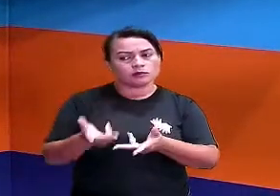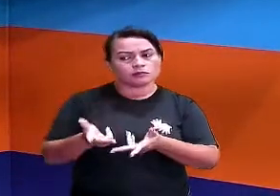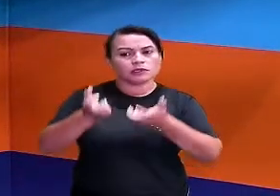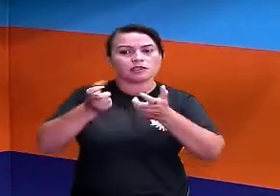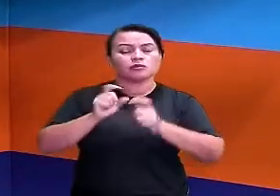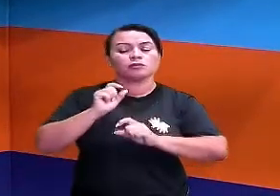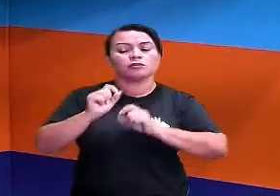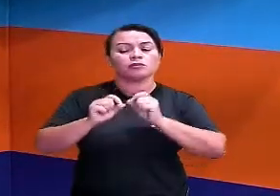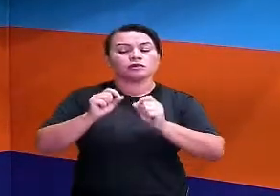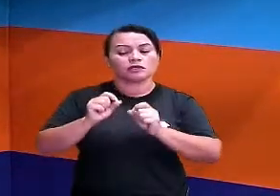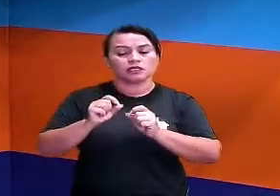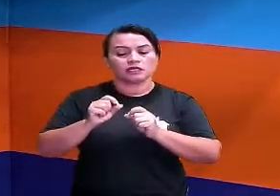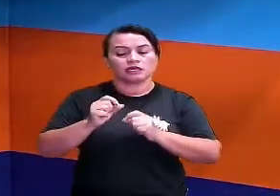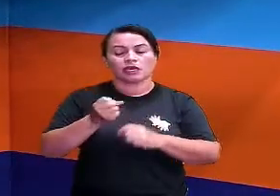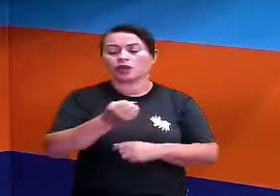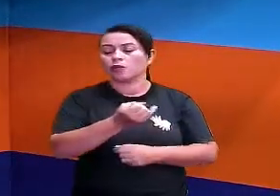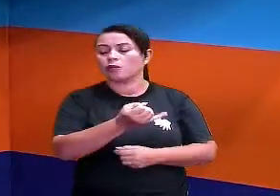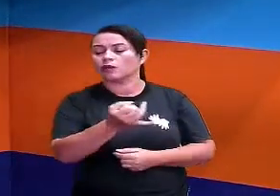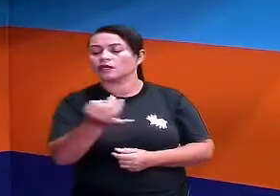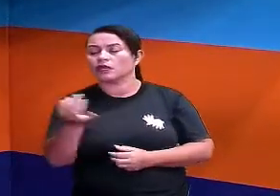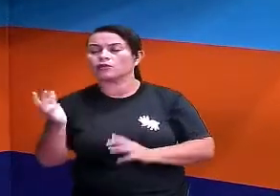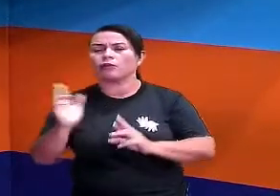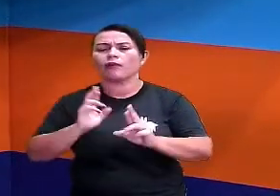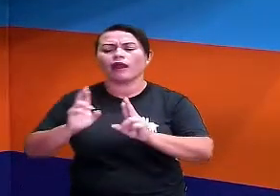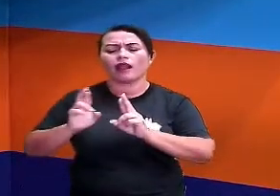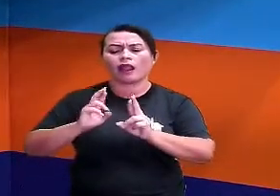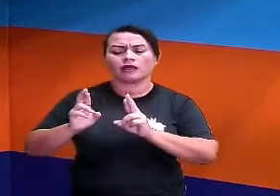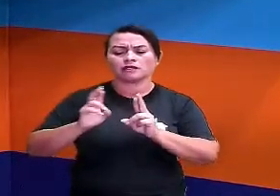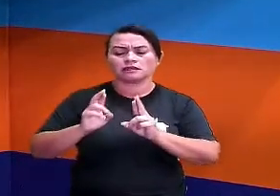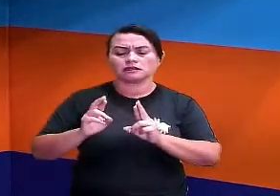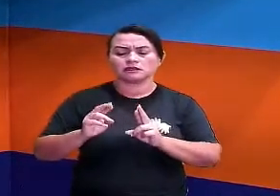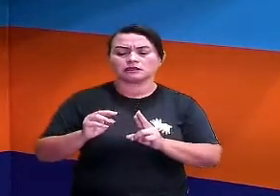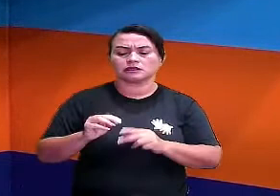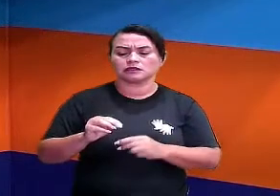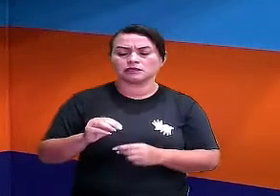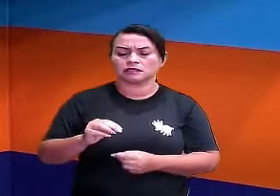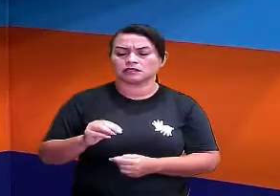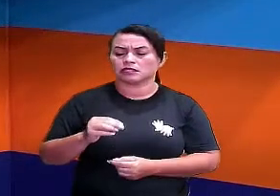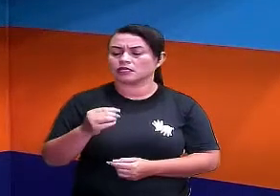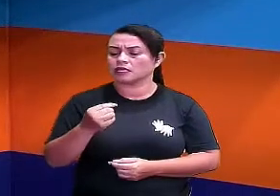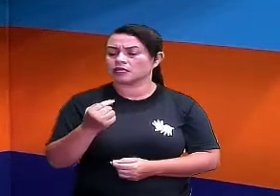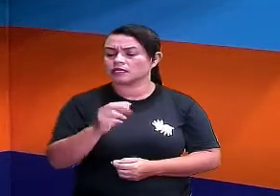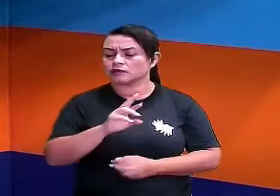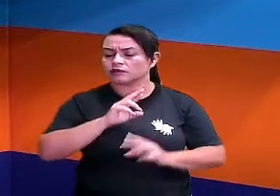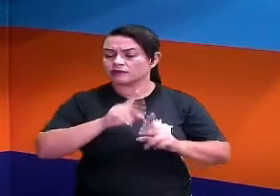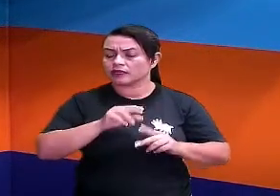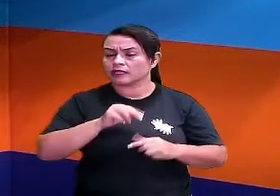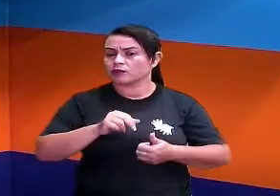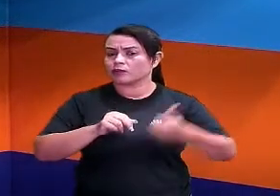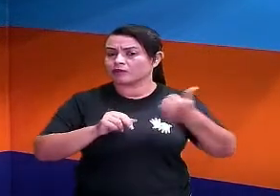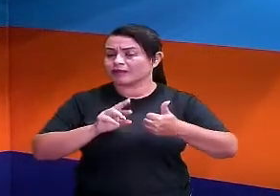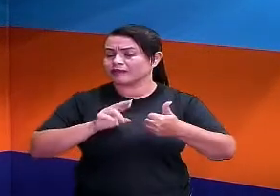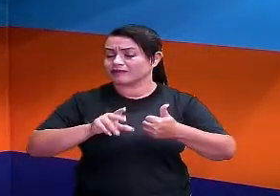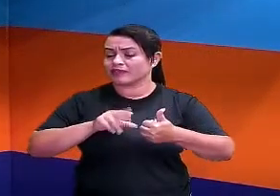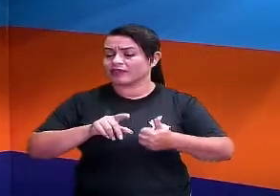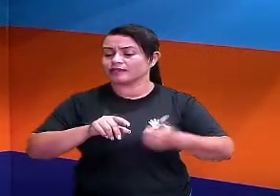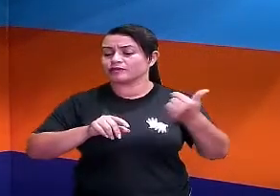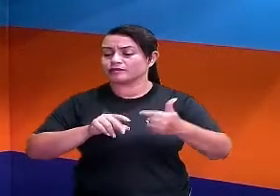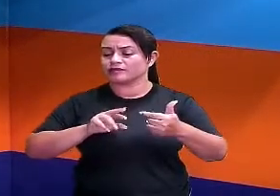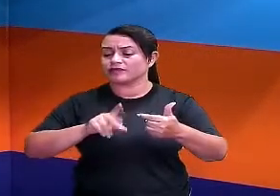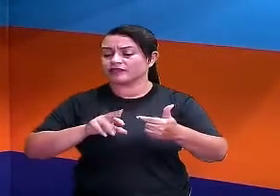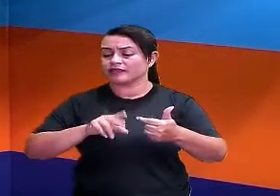perceber, né, essa relação. Esse não se repete, esse segundo termo aqui, ó, não se repete